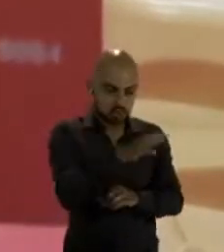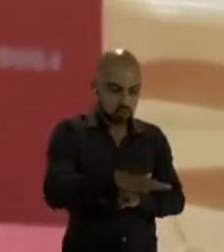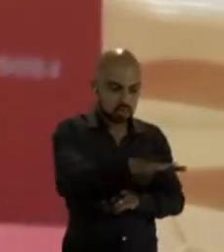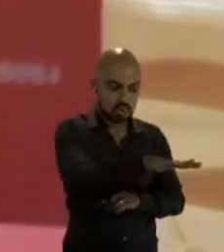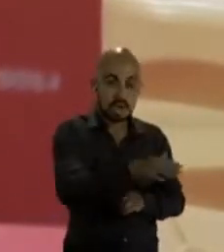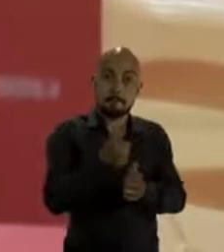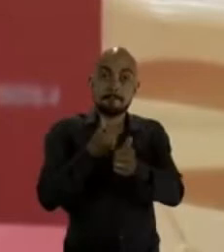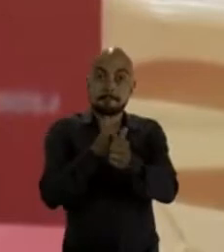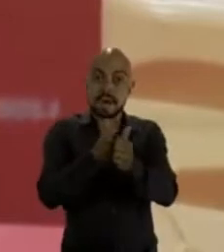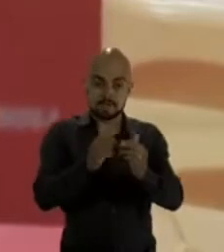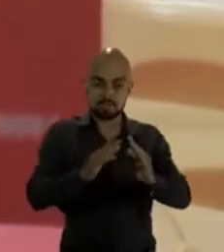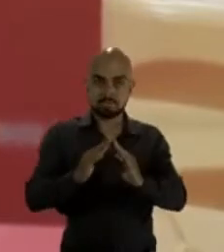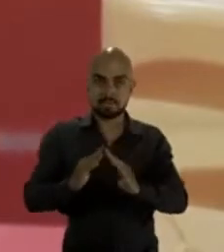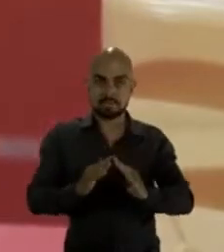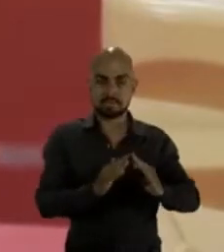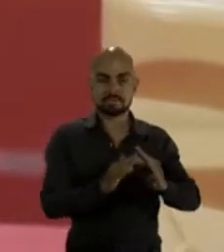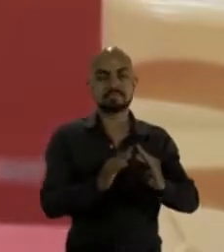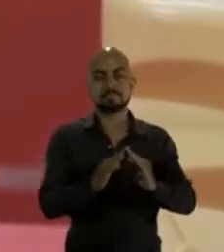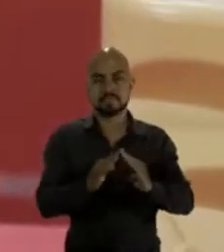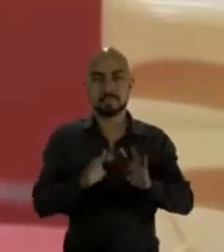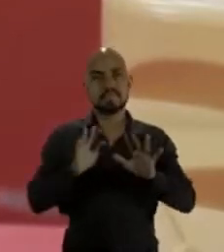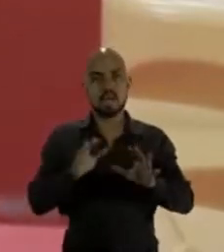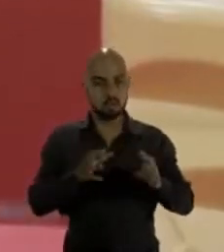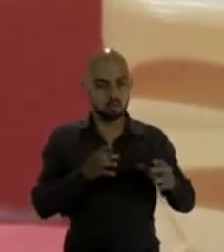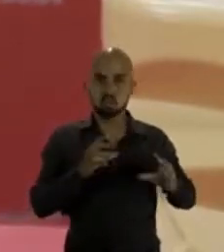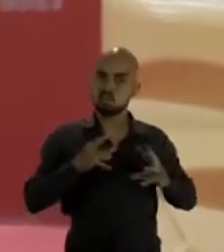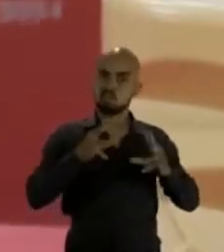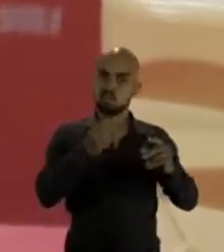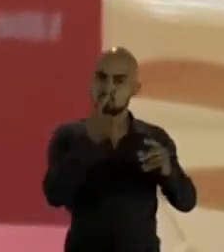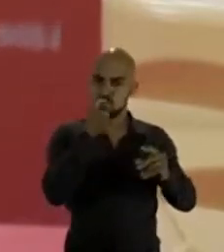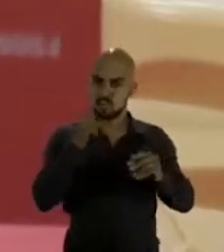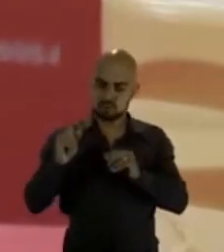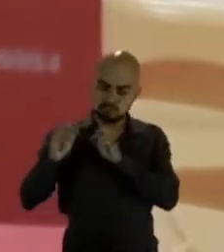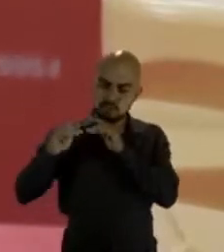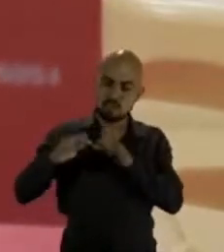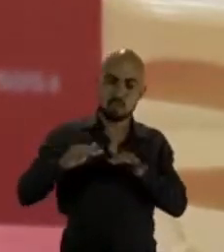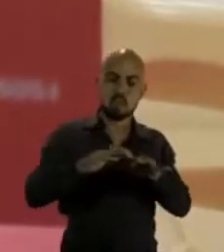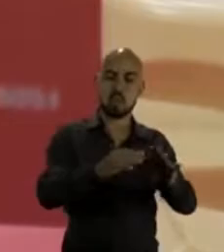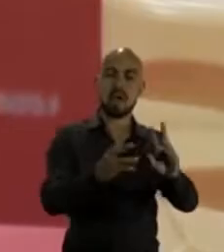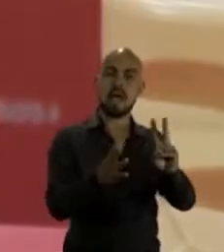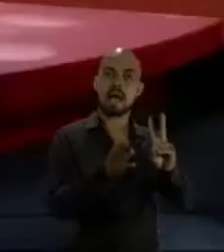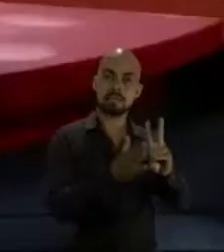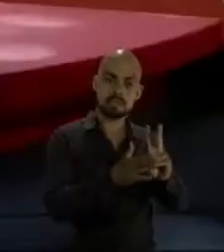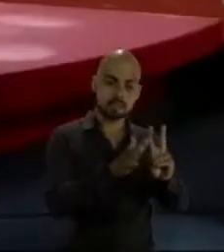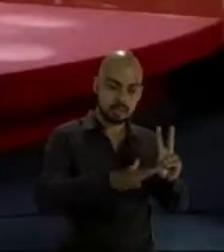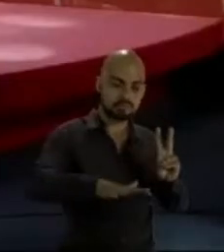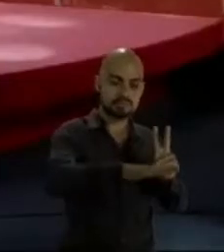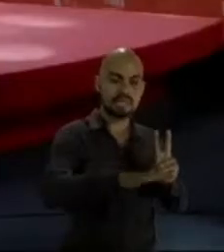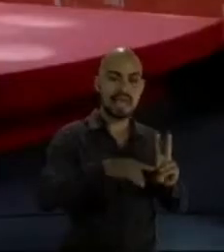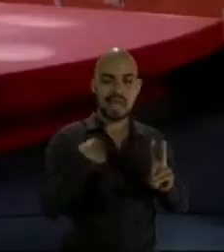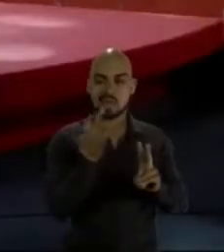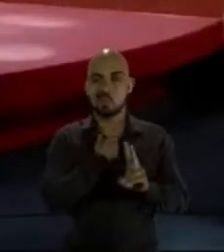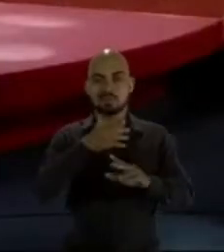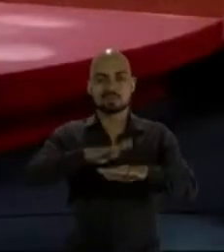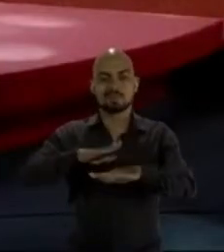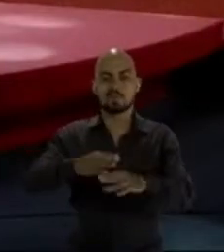do nosso território. Nossa. Então, todo o lixo dos povoados próximos vem parar numa área que é indígena. Então, assim, a gente não consegue lidar com